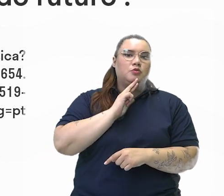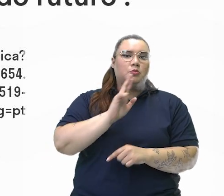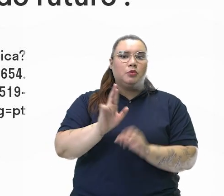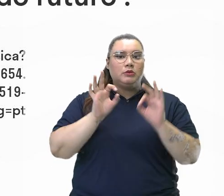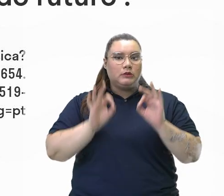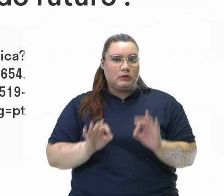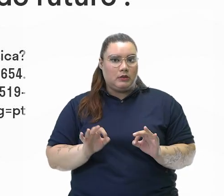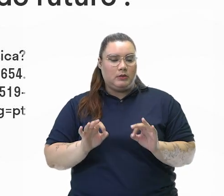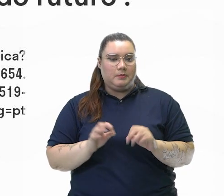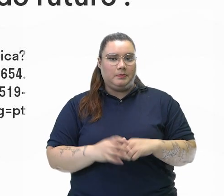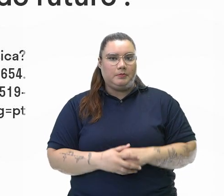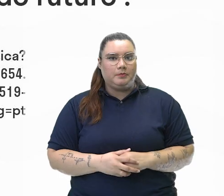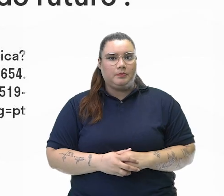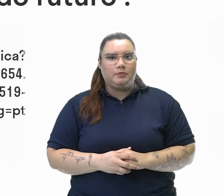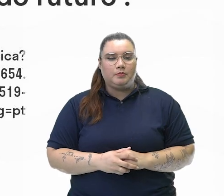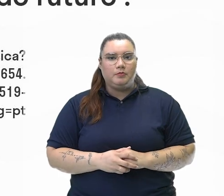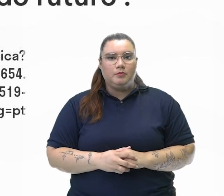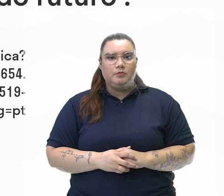física.